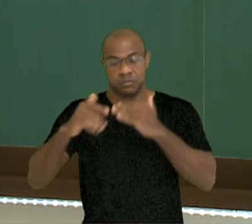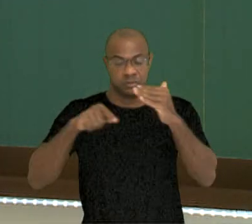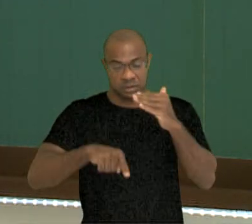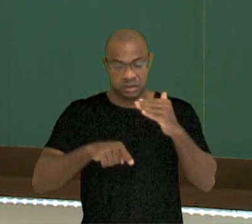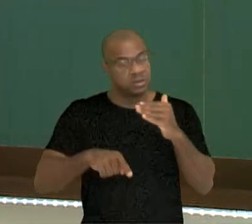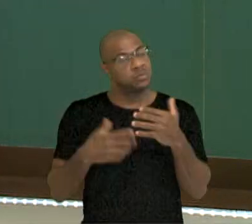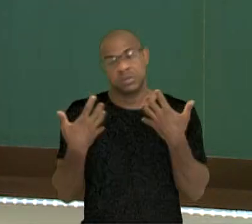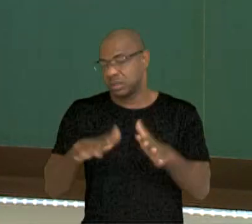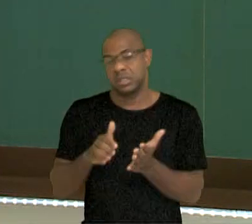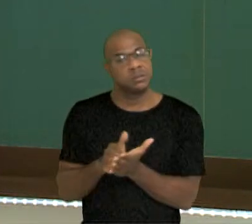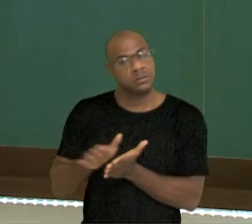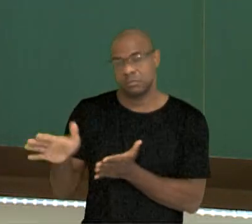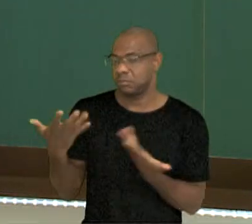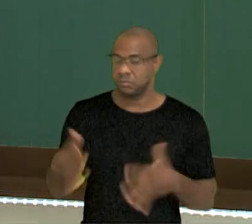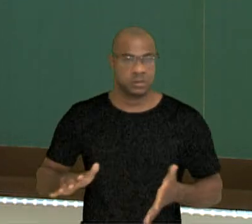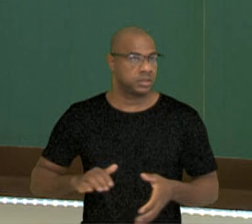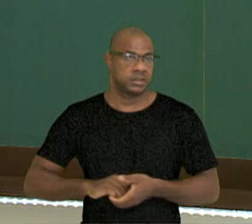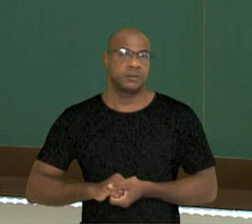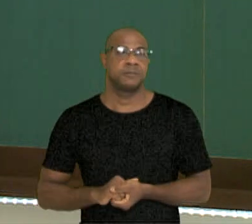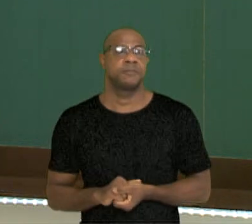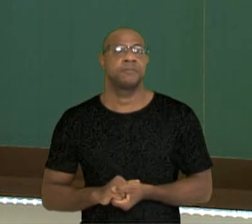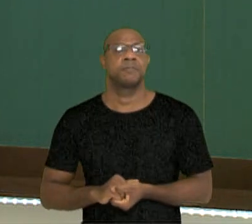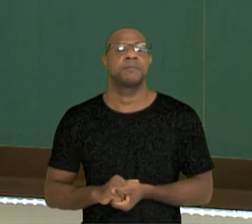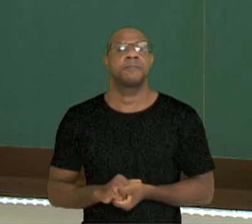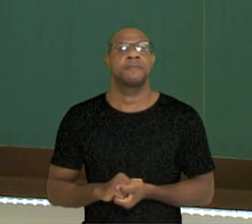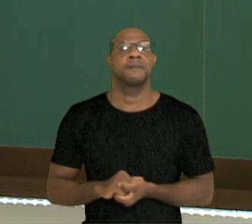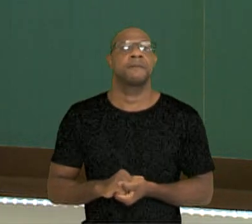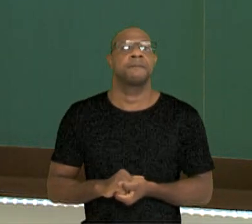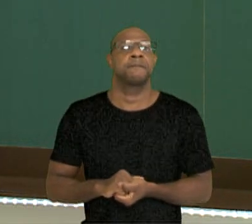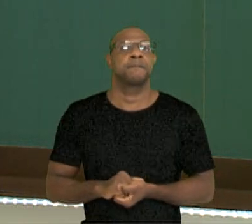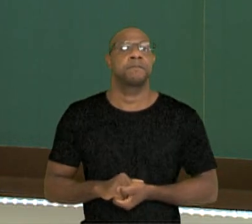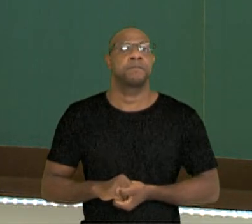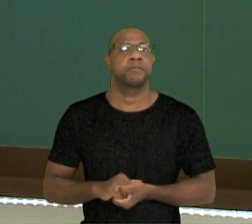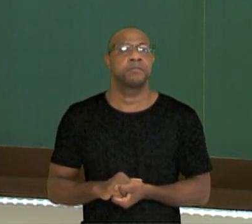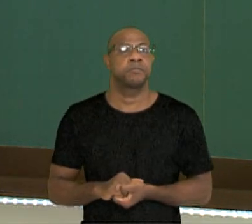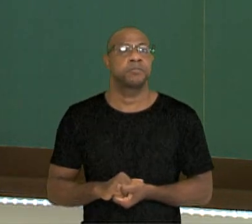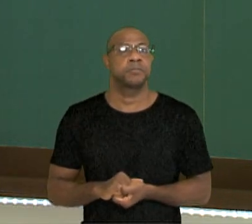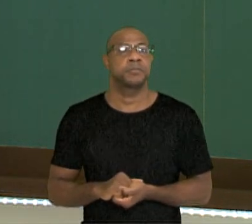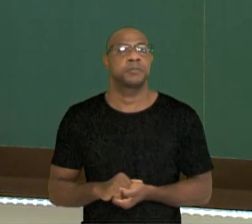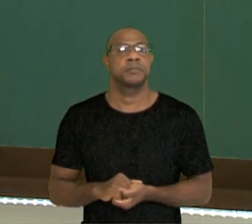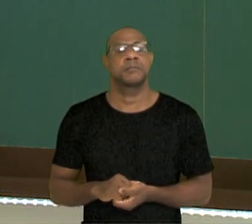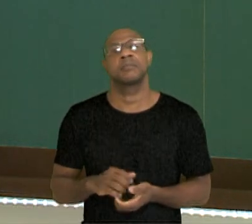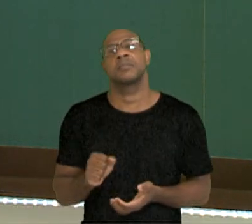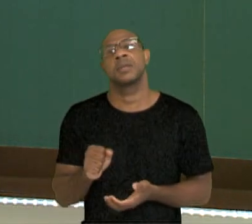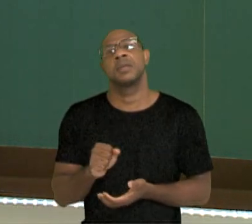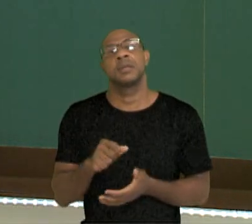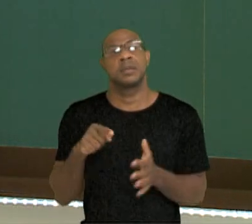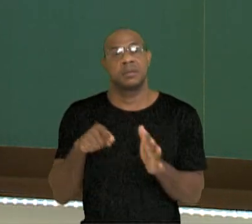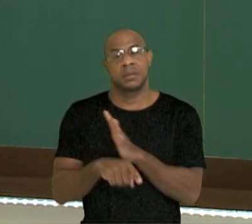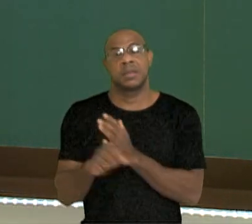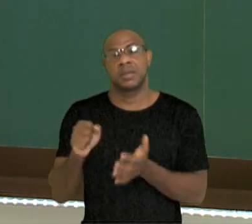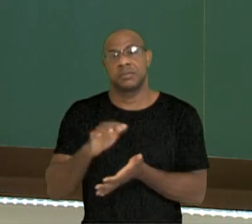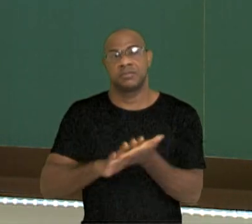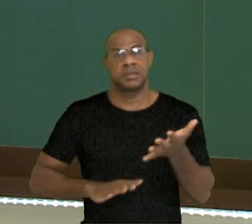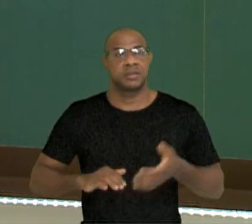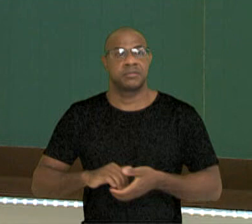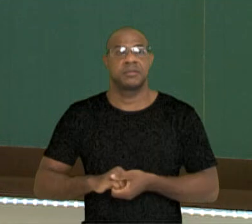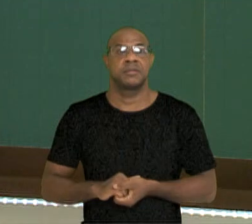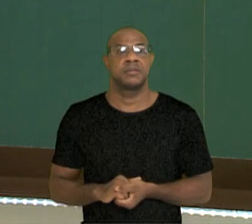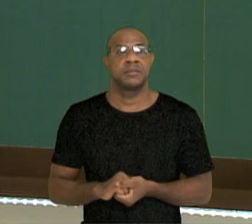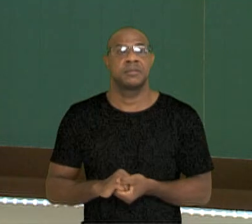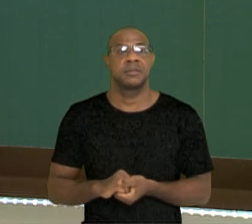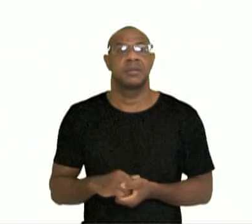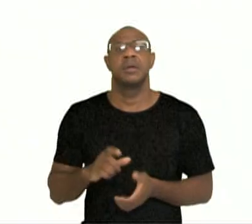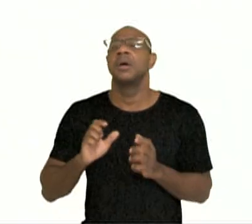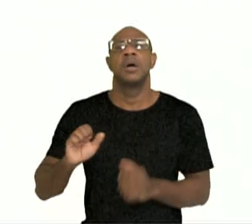sair daquelas áreas, por isso as guerras guaraníticas aconteceram naquele período, certo? Terceira perguntinha para fechar então. Entre